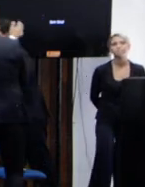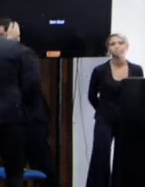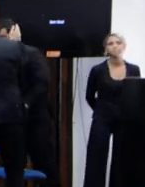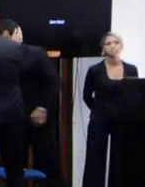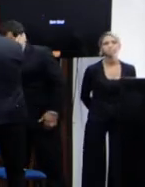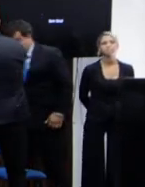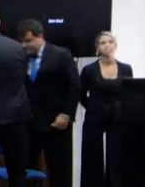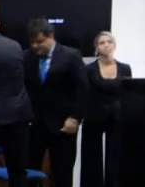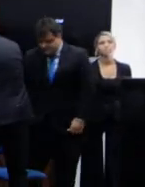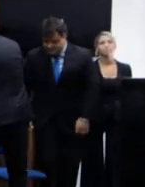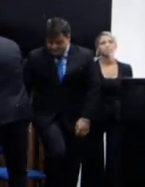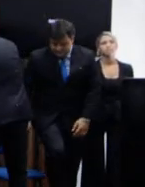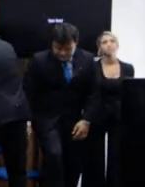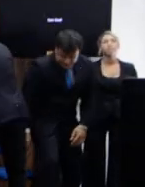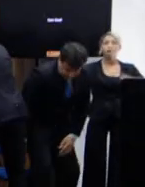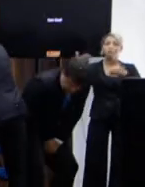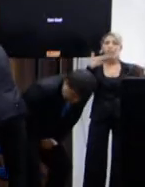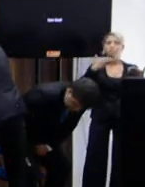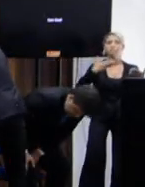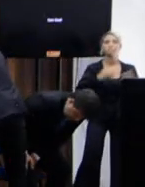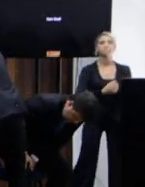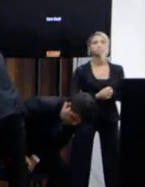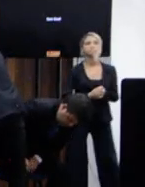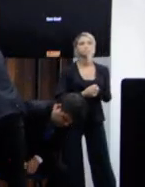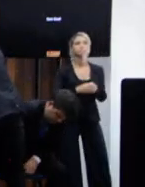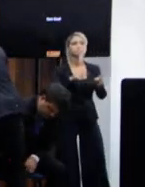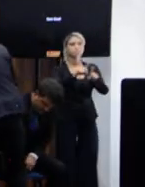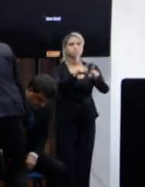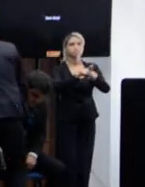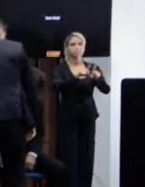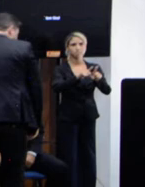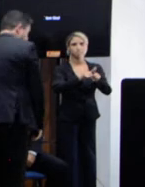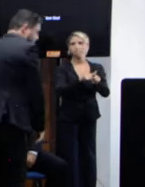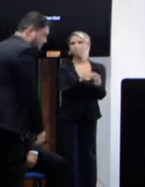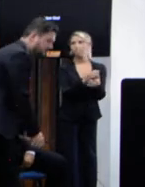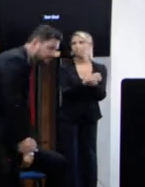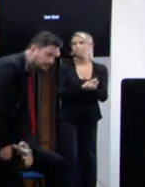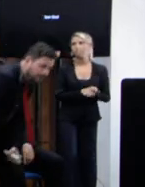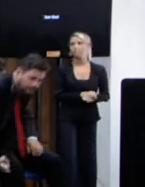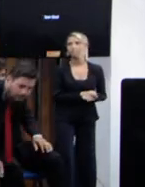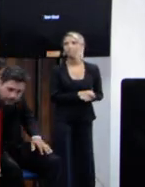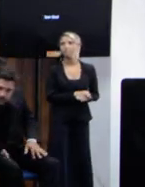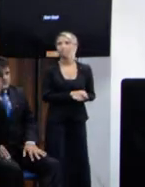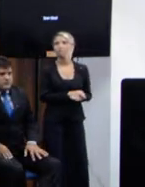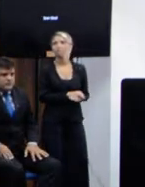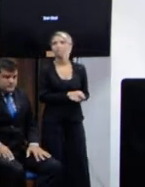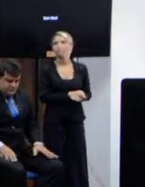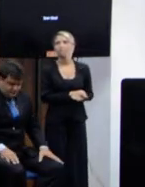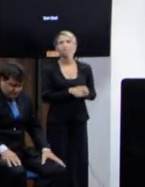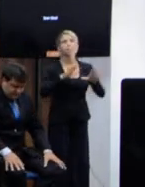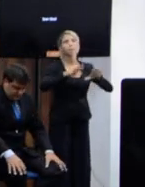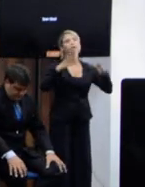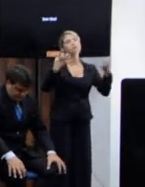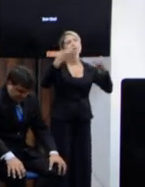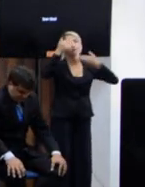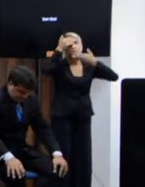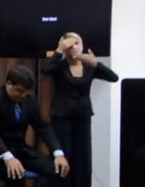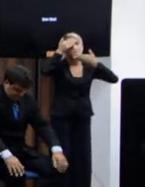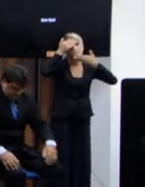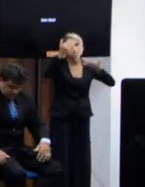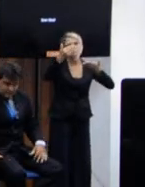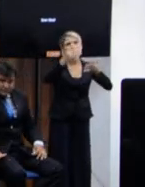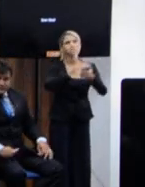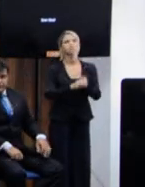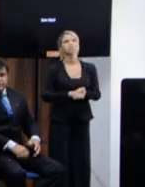Antes de chamar o próximo morador, faria isso na tribuna. Só deu com as palavras. Mas eu já quero agradecer aqui